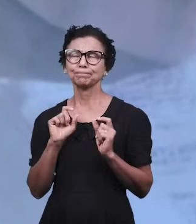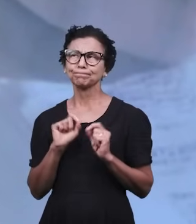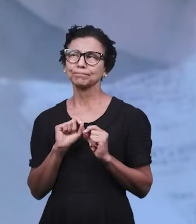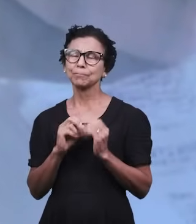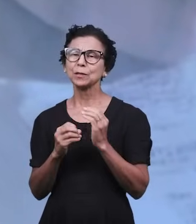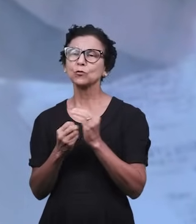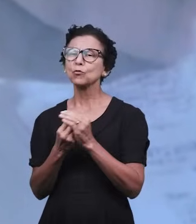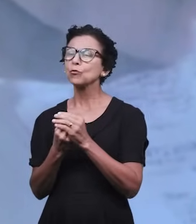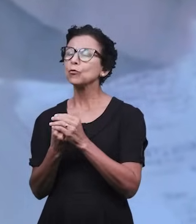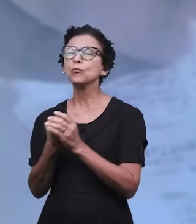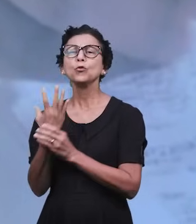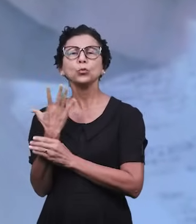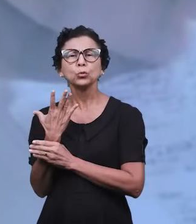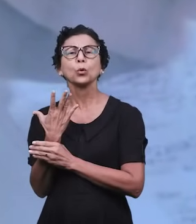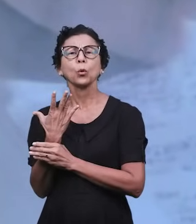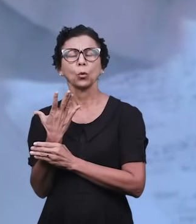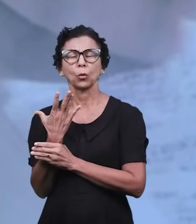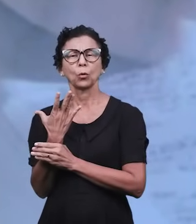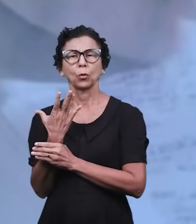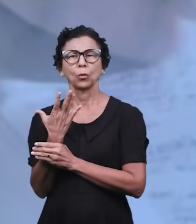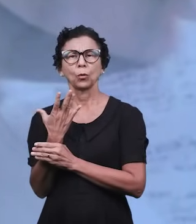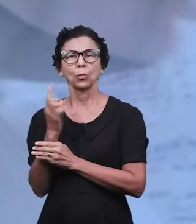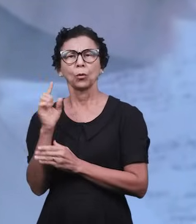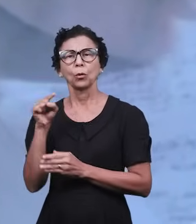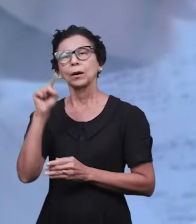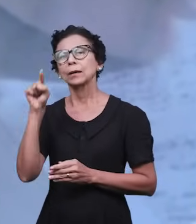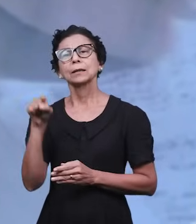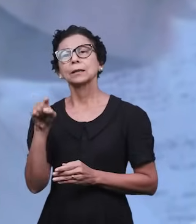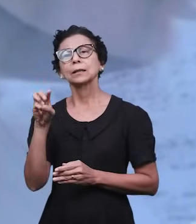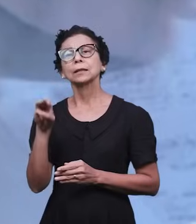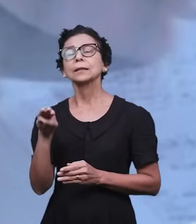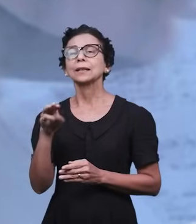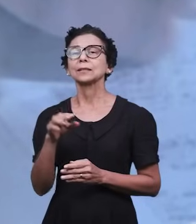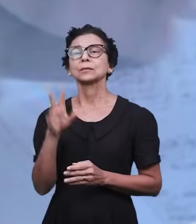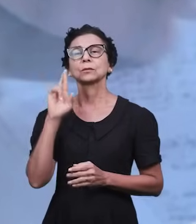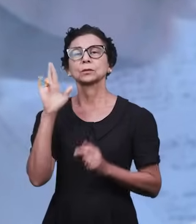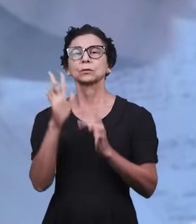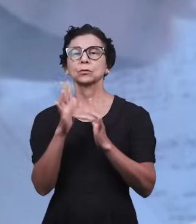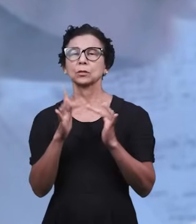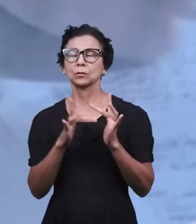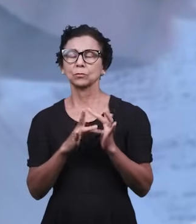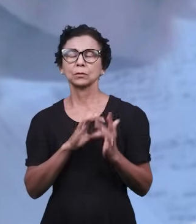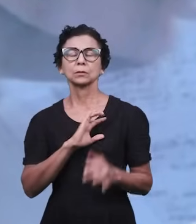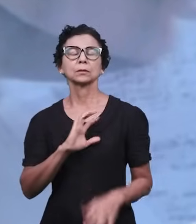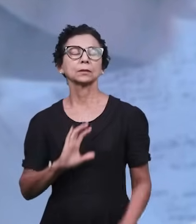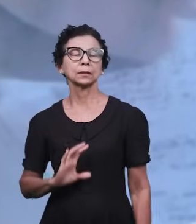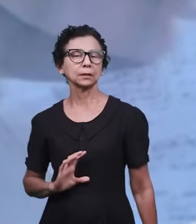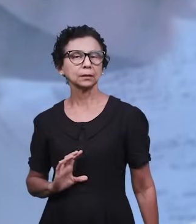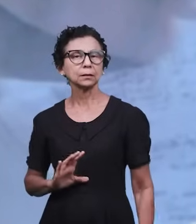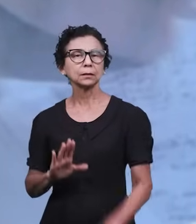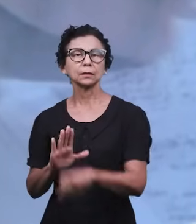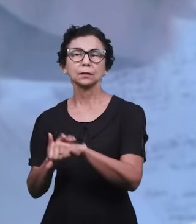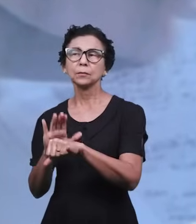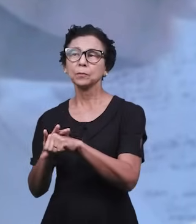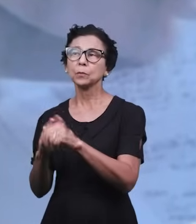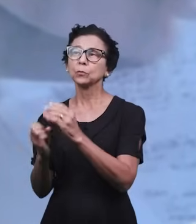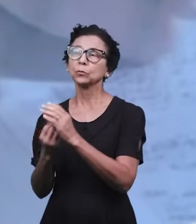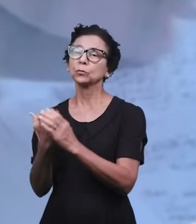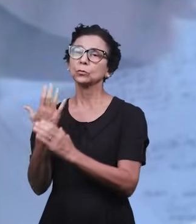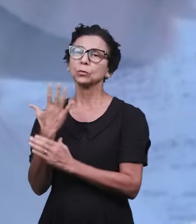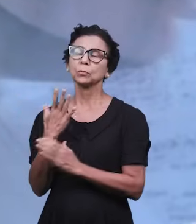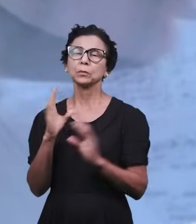e fundador, a nossa palavra sempre é que está baseada em Jesus Cristo. Ele é o fundador da igreja. Que a